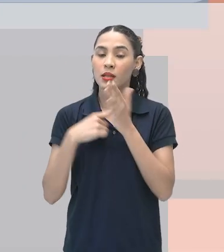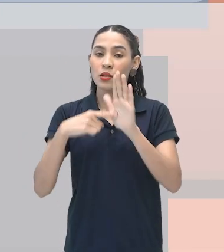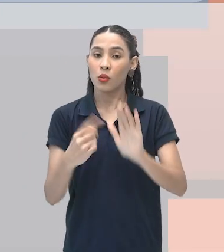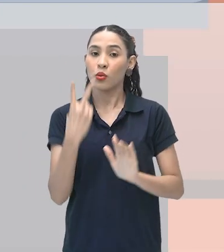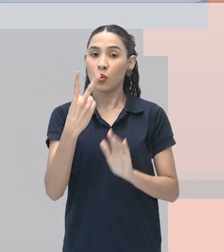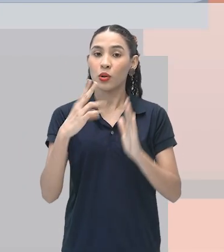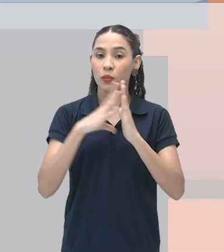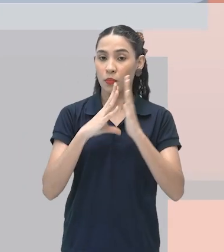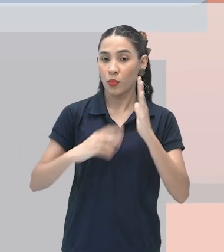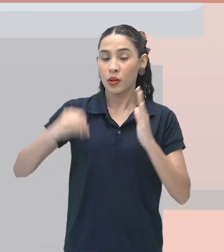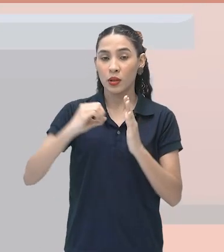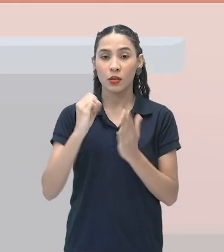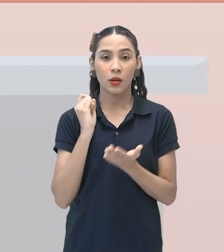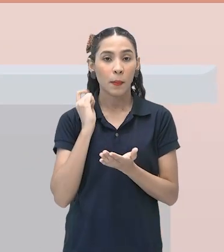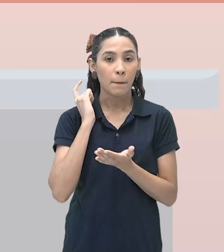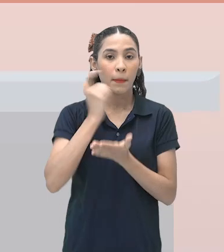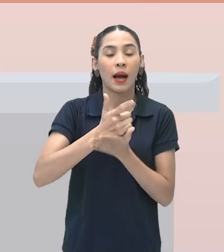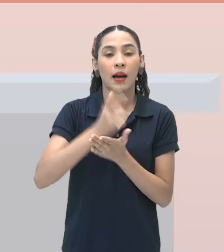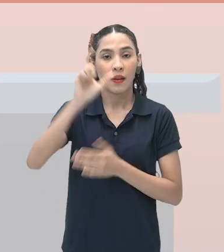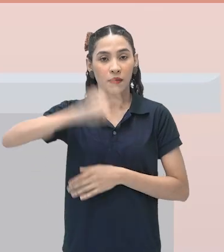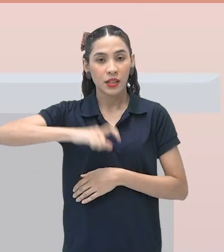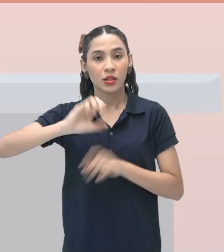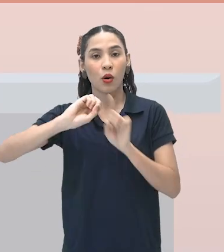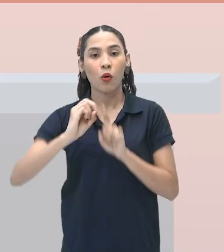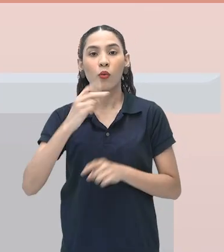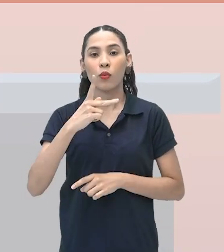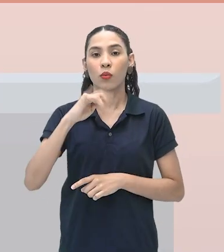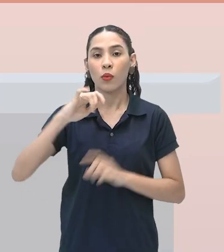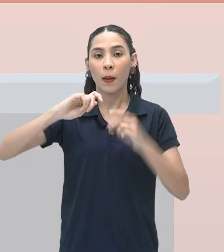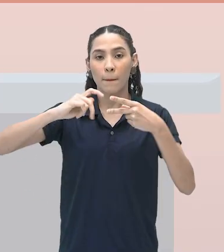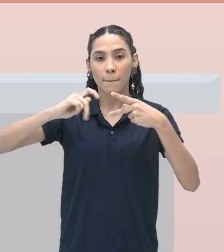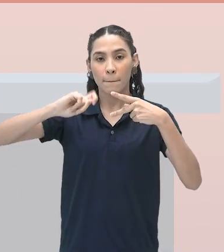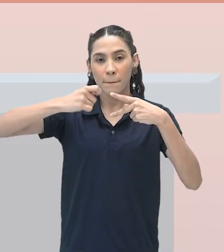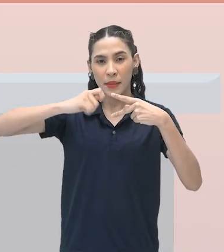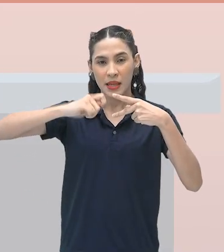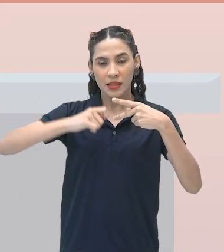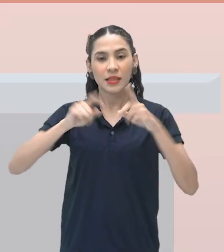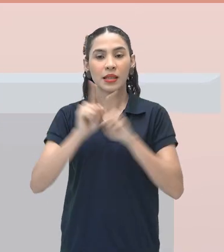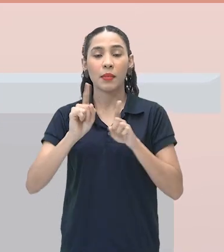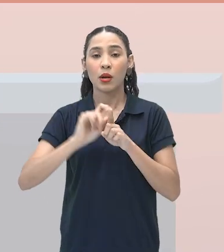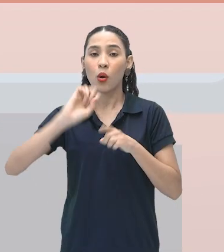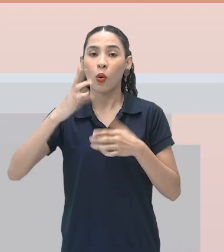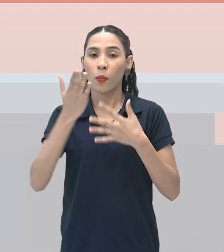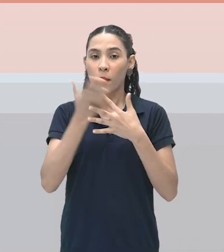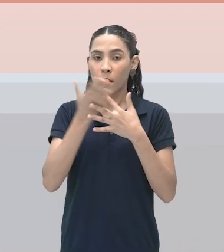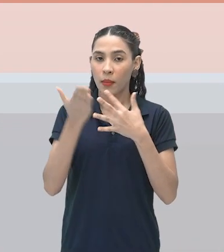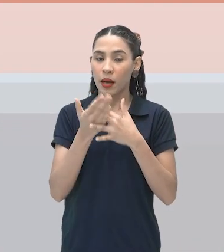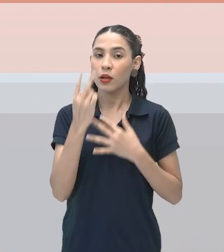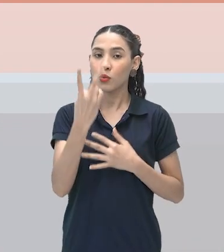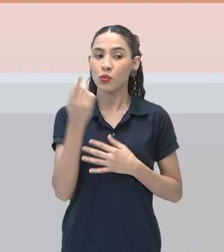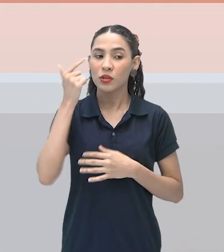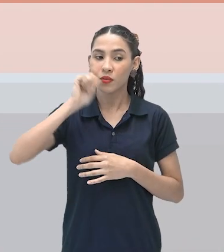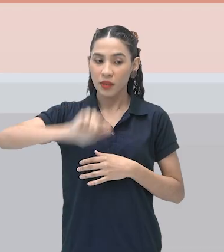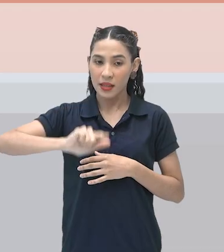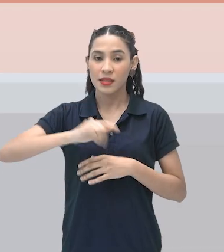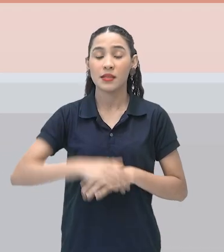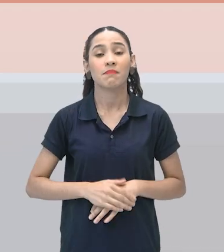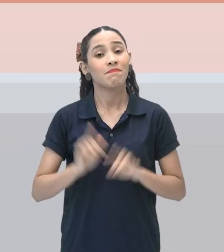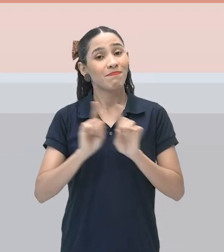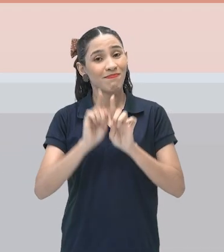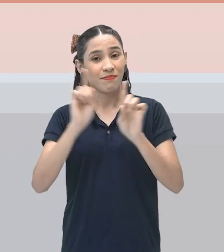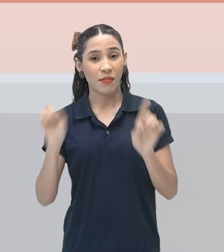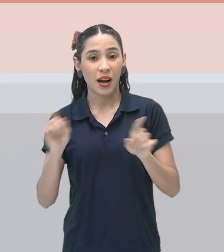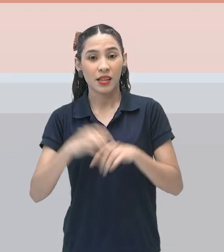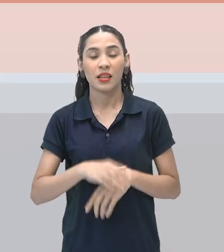duas opções: pagar à vista ou via Pix com um desconto de 10%, ou parcelar em 2 vezes no cartão de crédito.